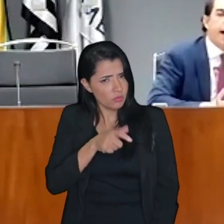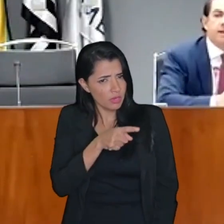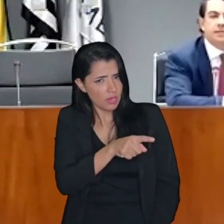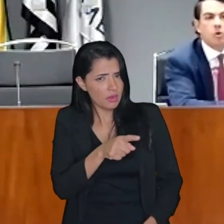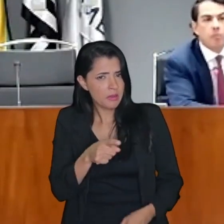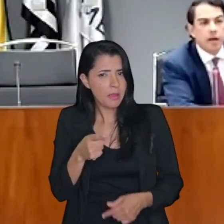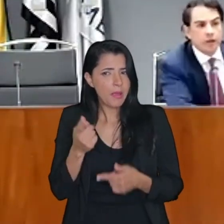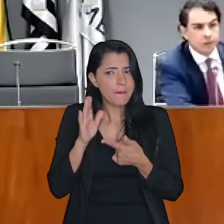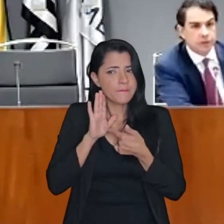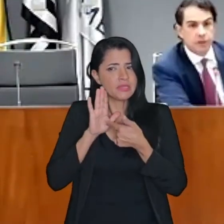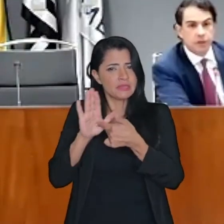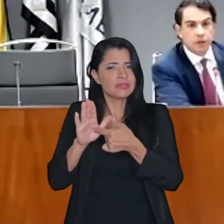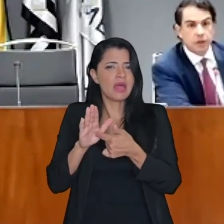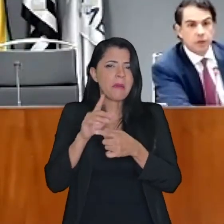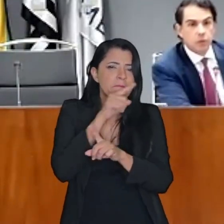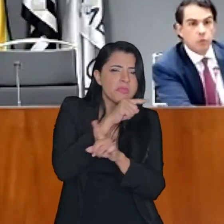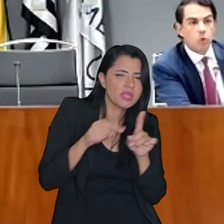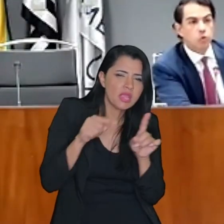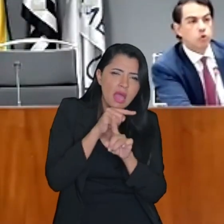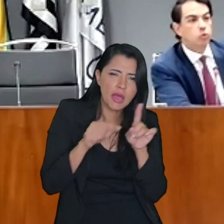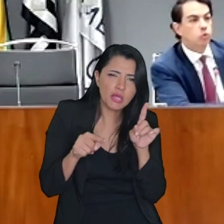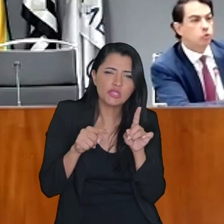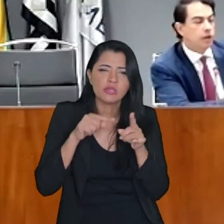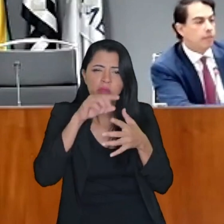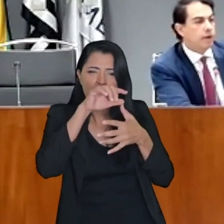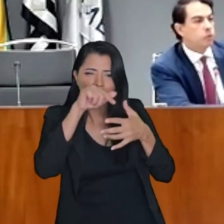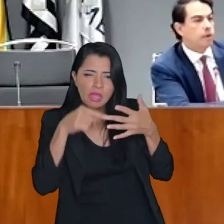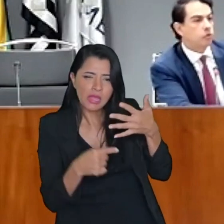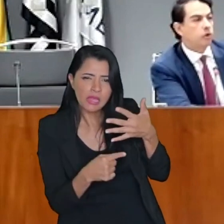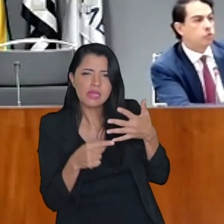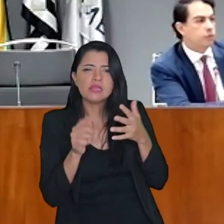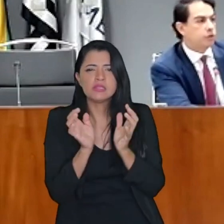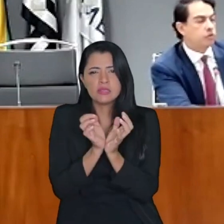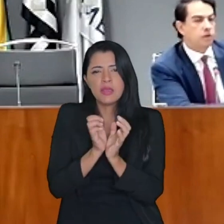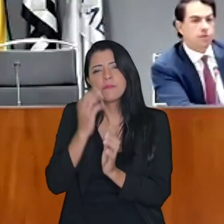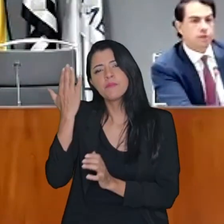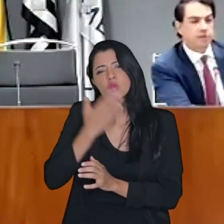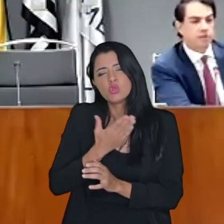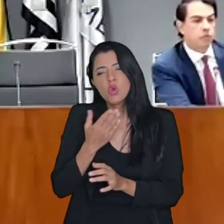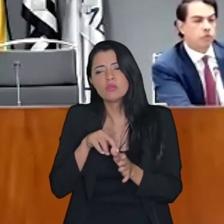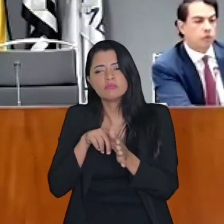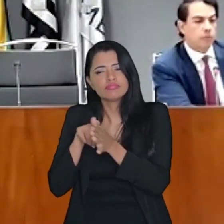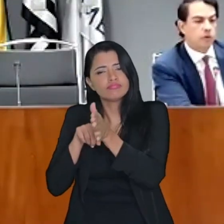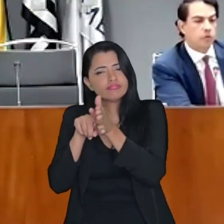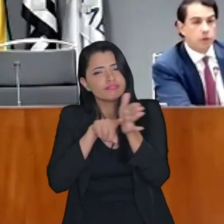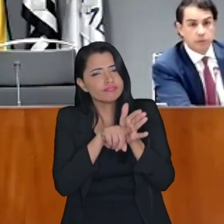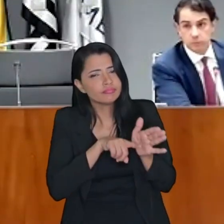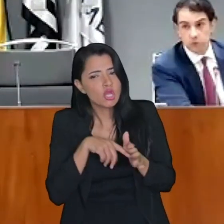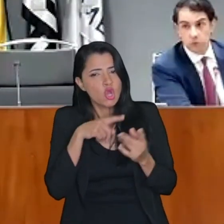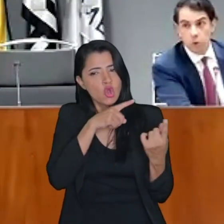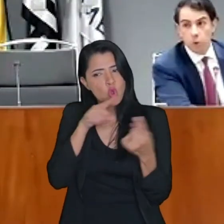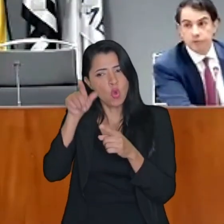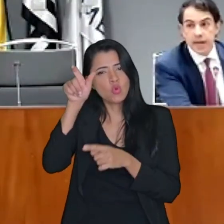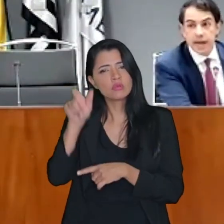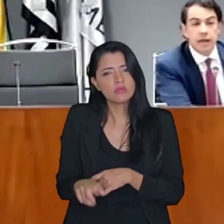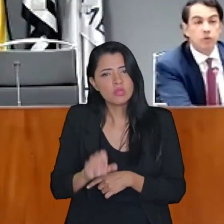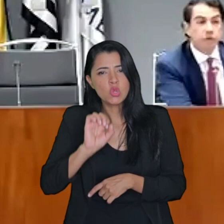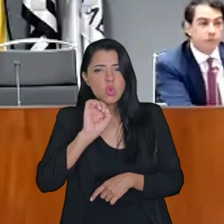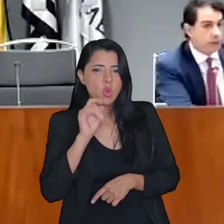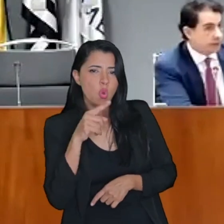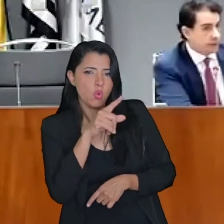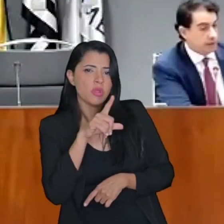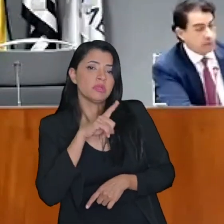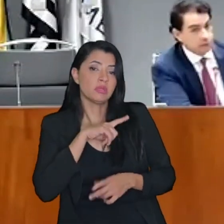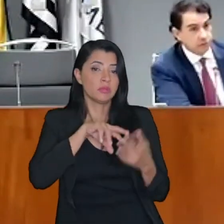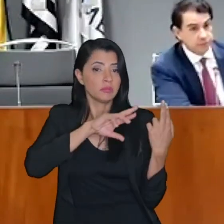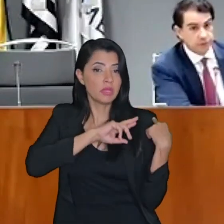apresentar parcialmente o conjunto de elementos probatórios obtidos na investigação contra o colaborador, ou tem ele o